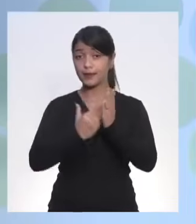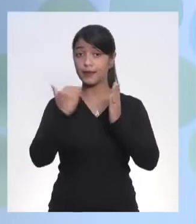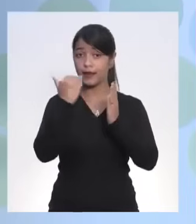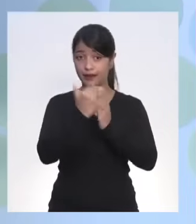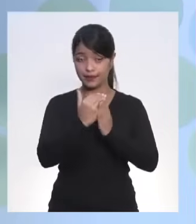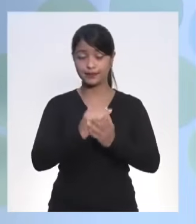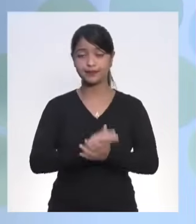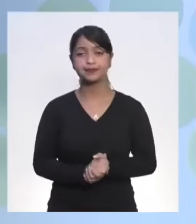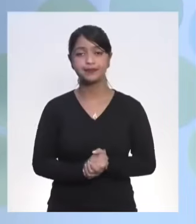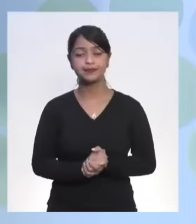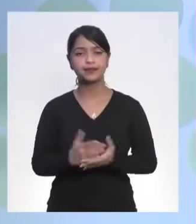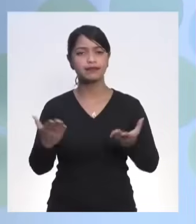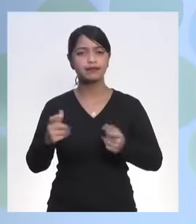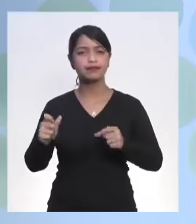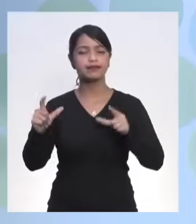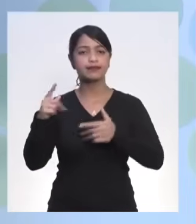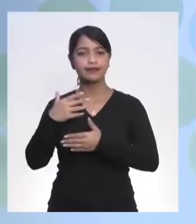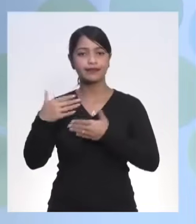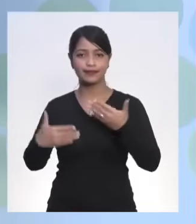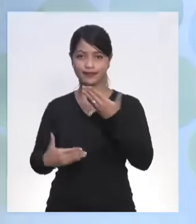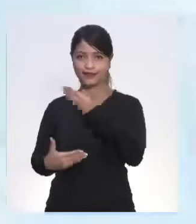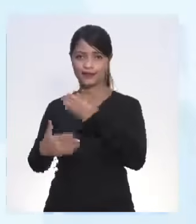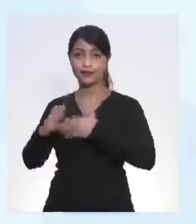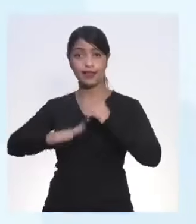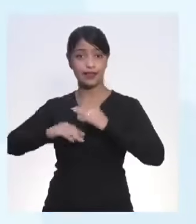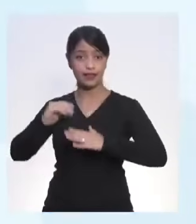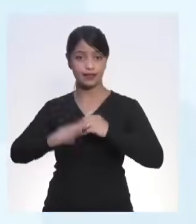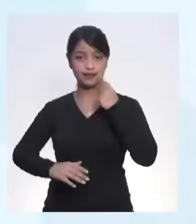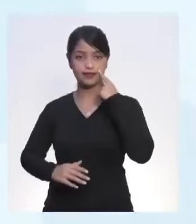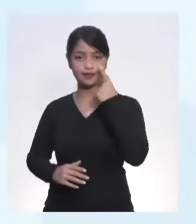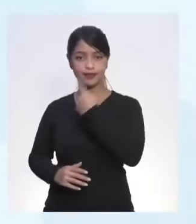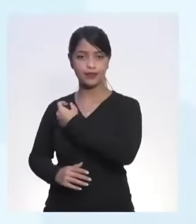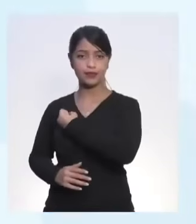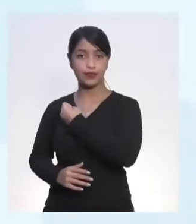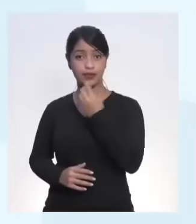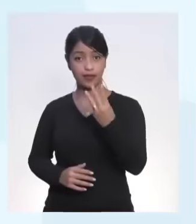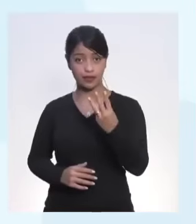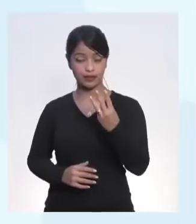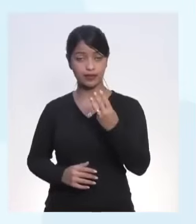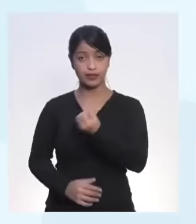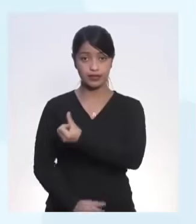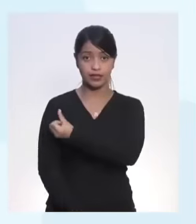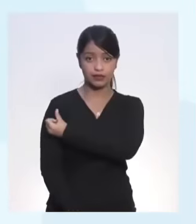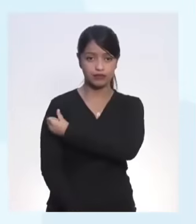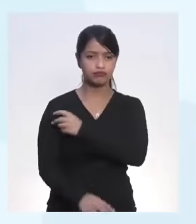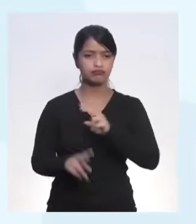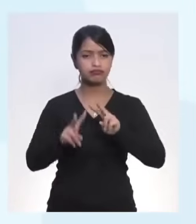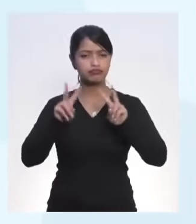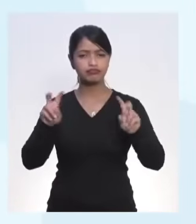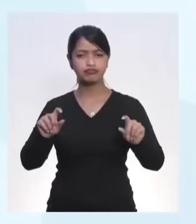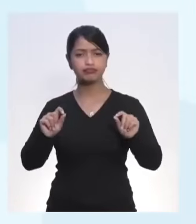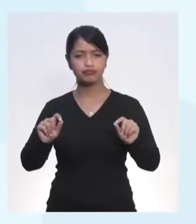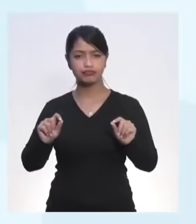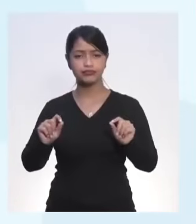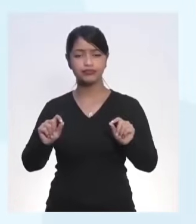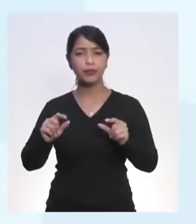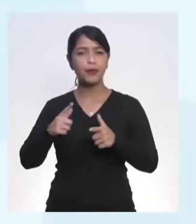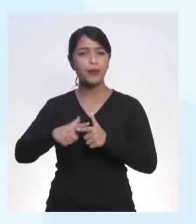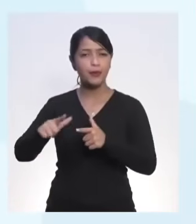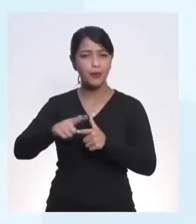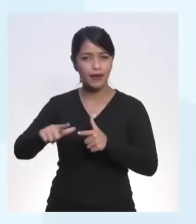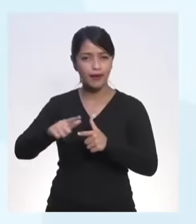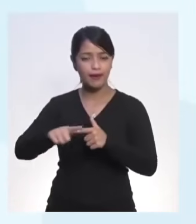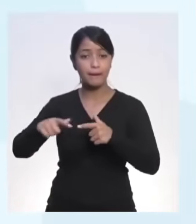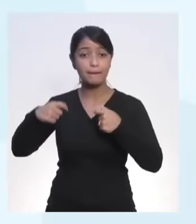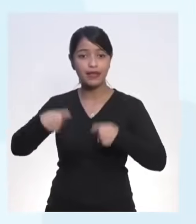habilidade que vai aparecer aí para vocês na tela é a habilidade 3, né, do 6º ano, que fala, então, solucionar e propor